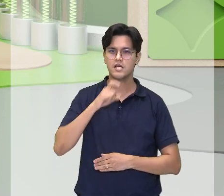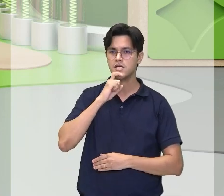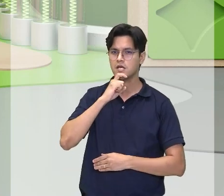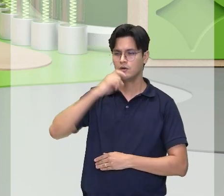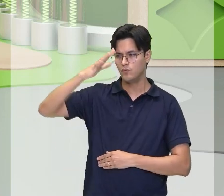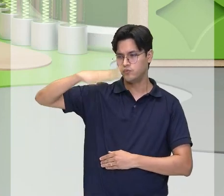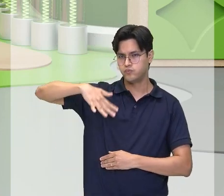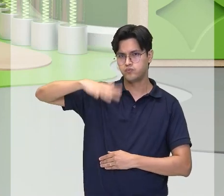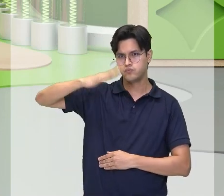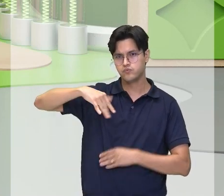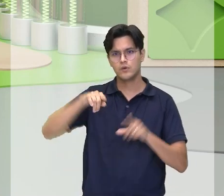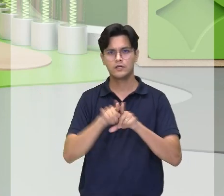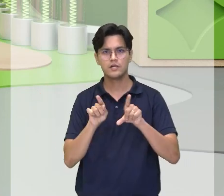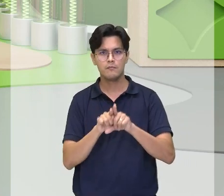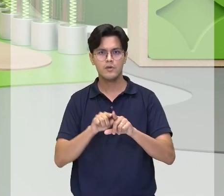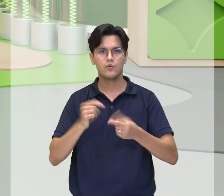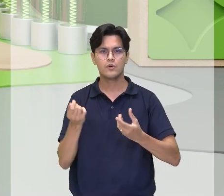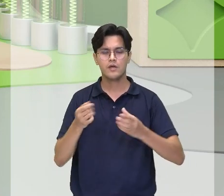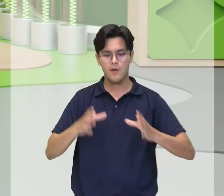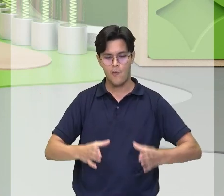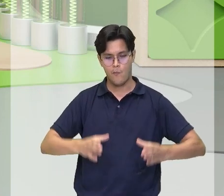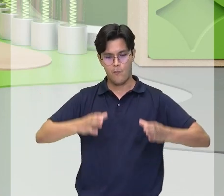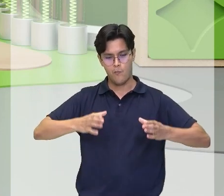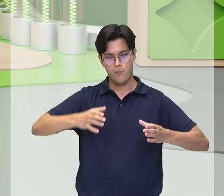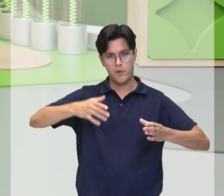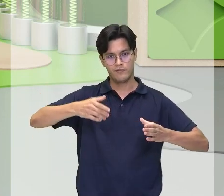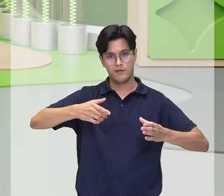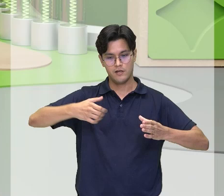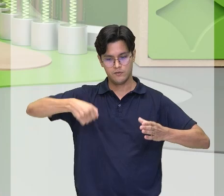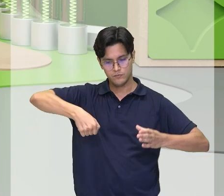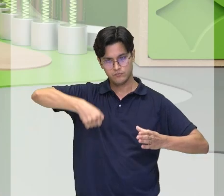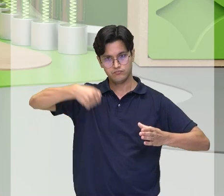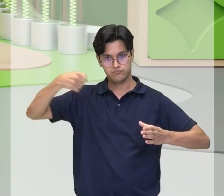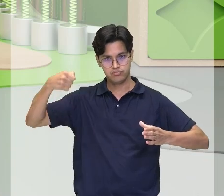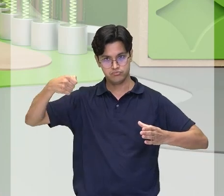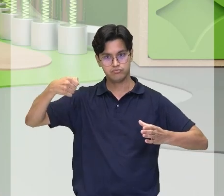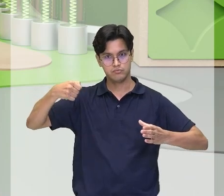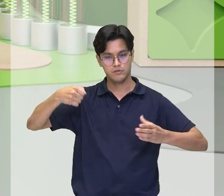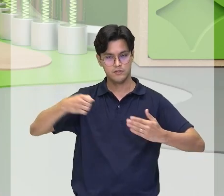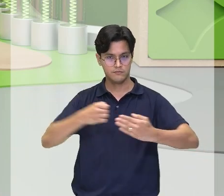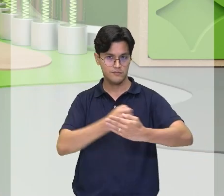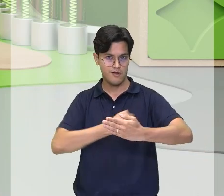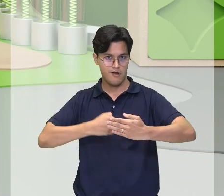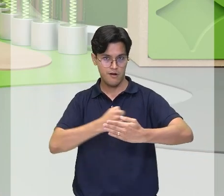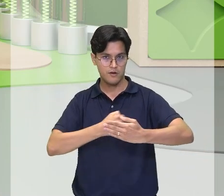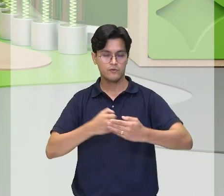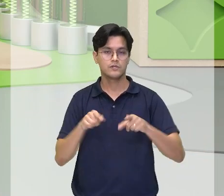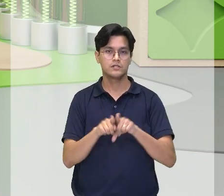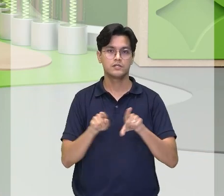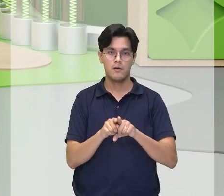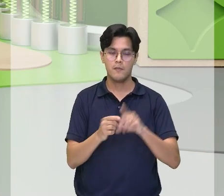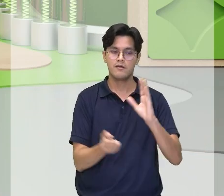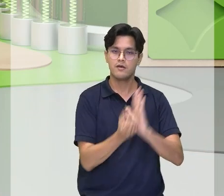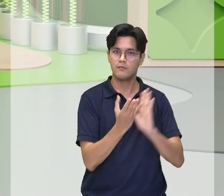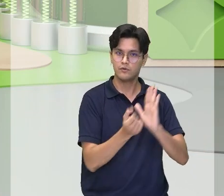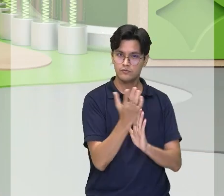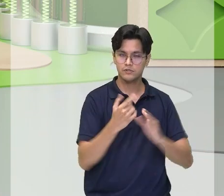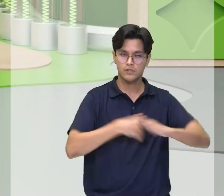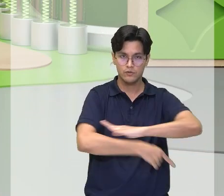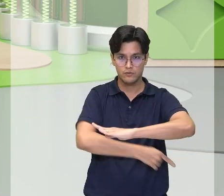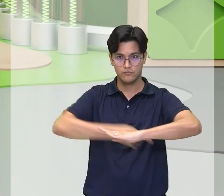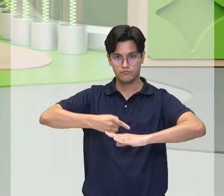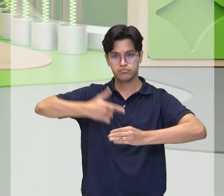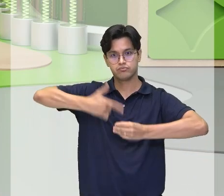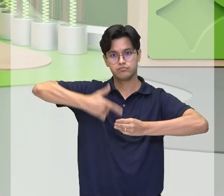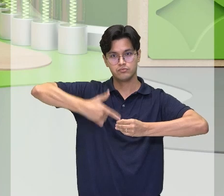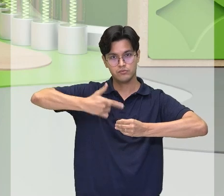nossa panela de pressão, e como na produção de combustíveis fósseis, como nós acabamos